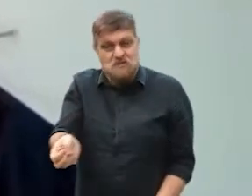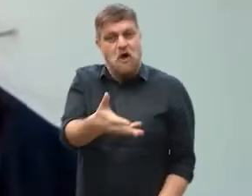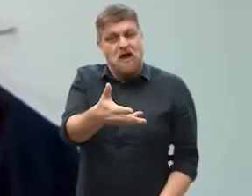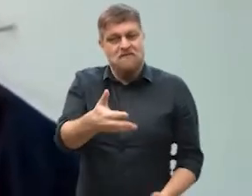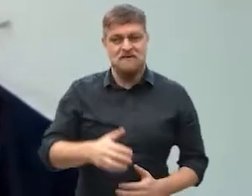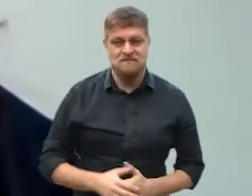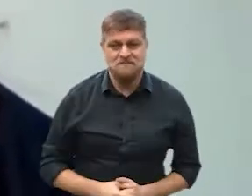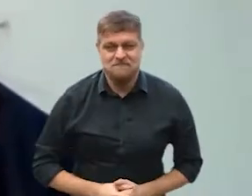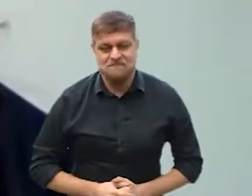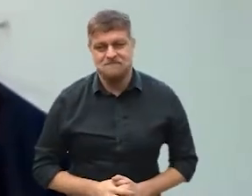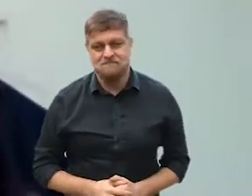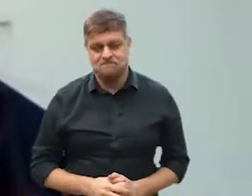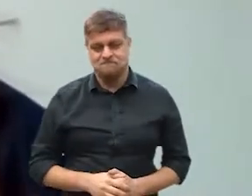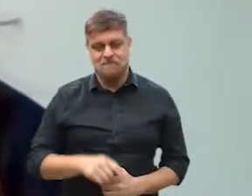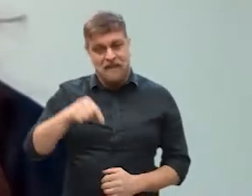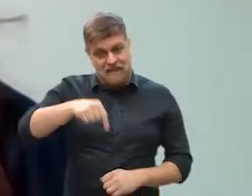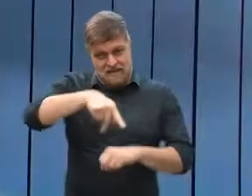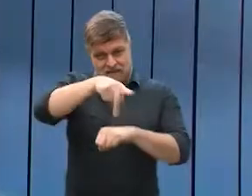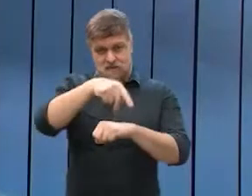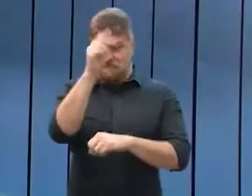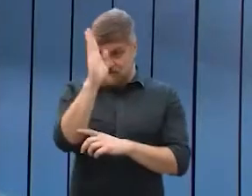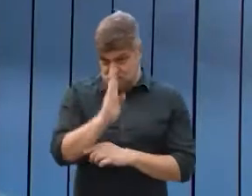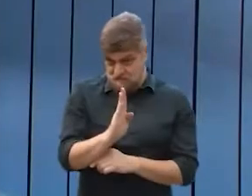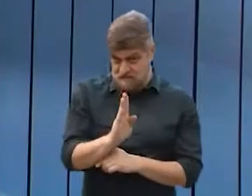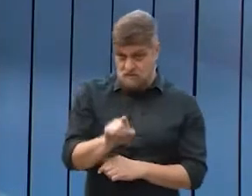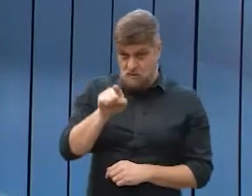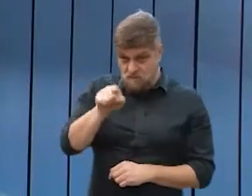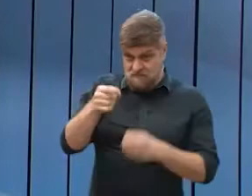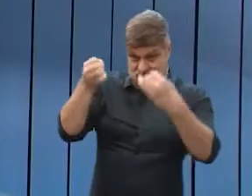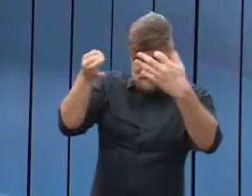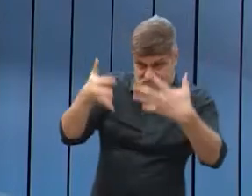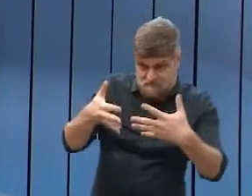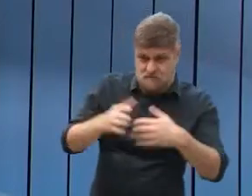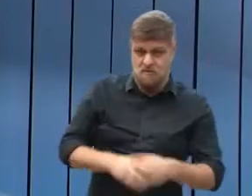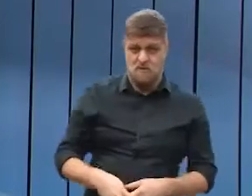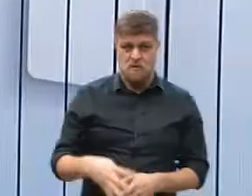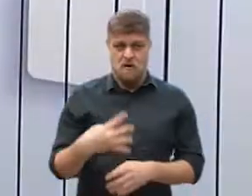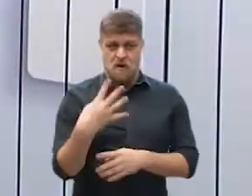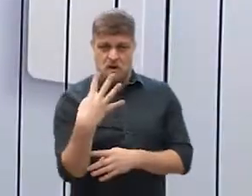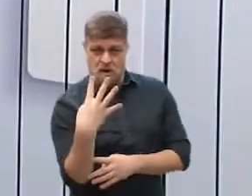gerando. No Brasil, como você disse, né, Carolina,